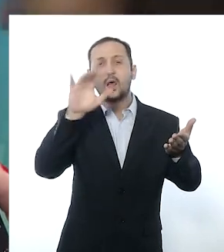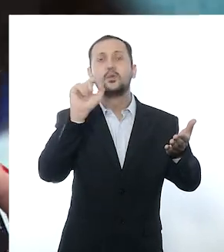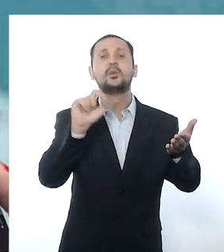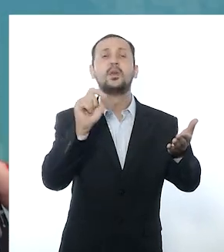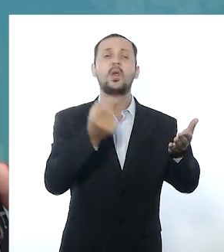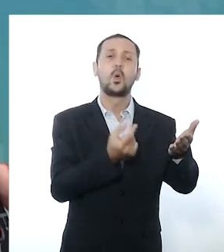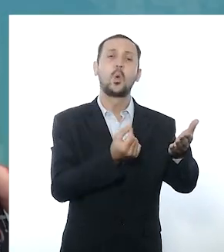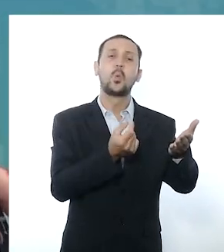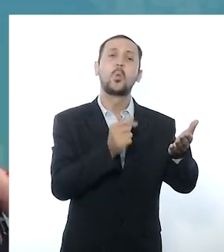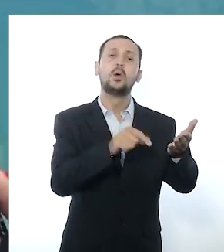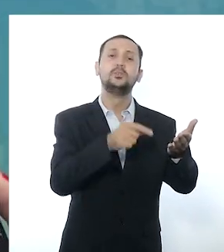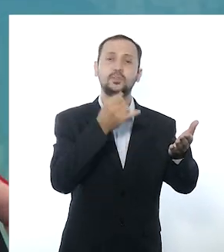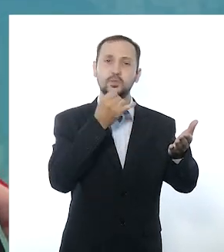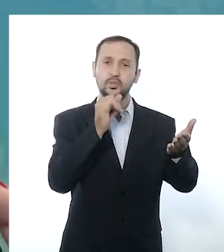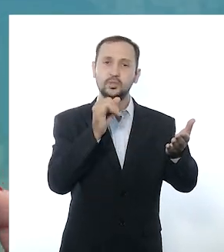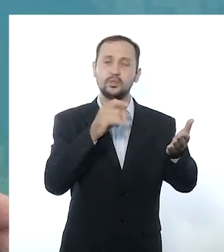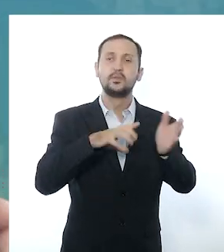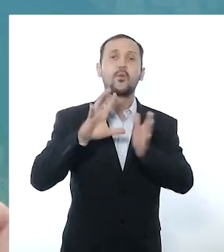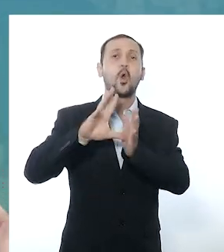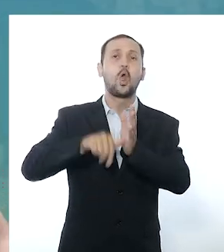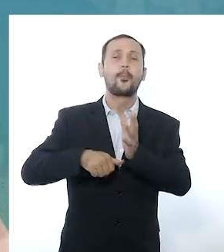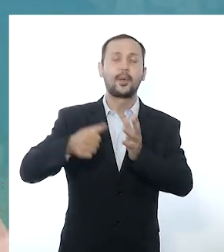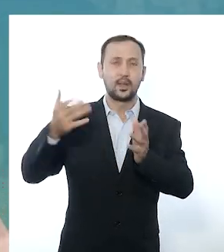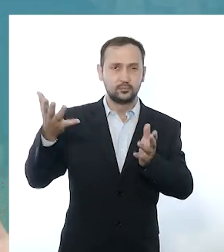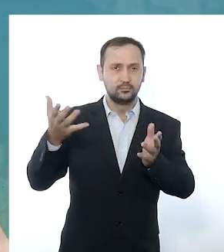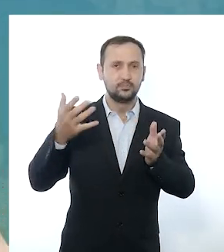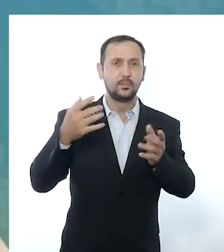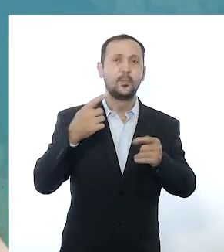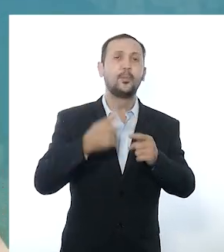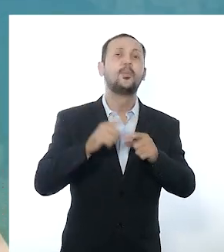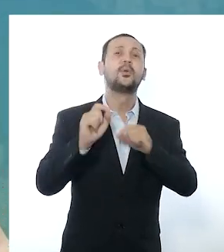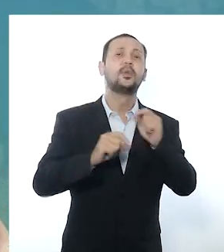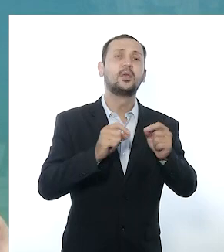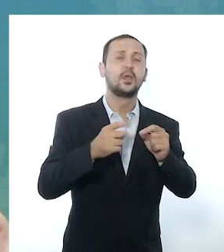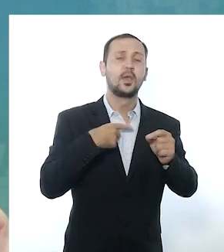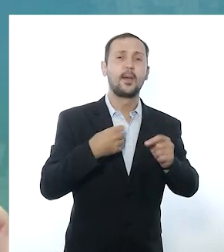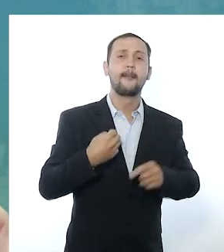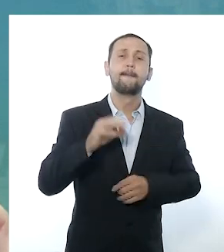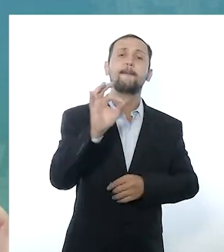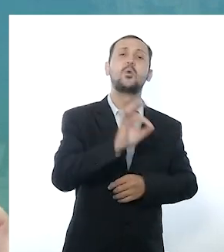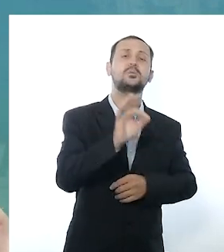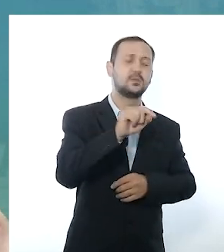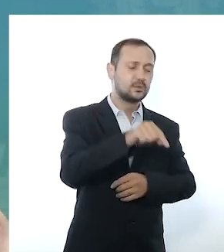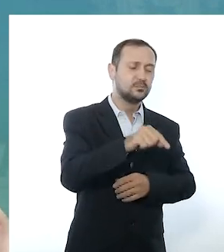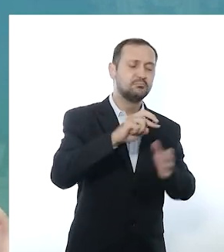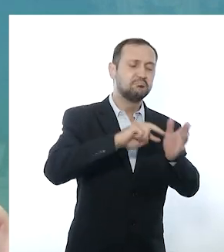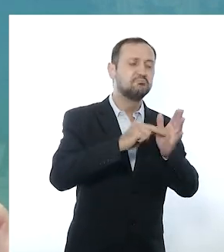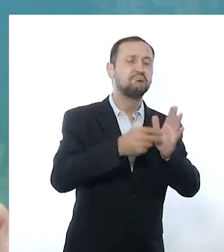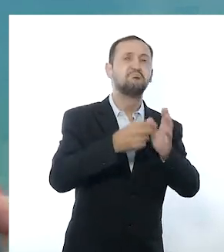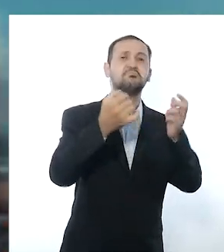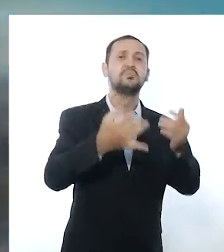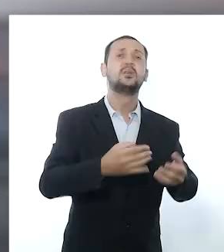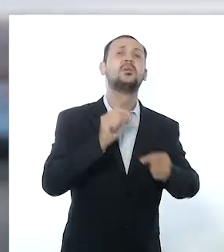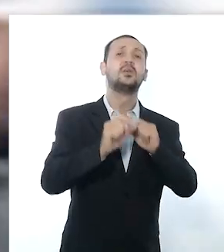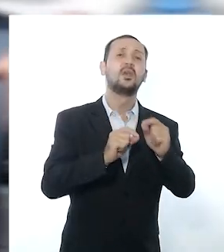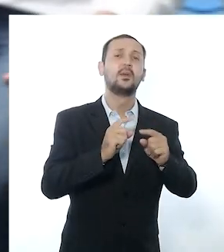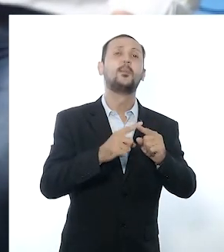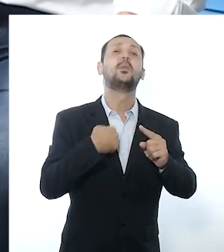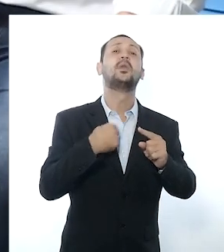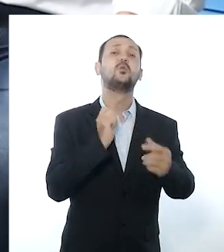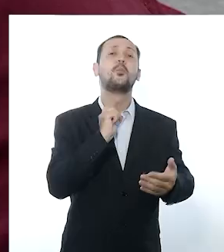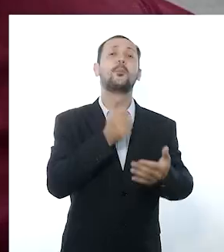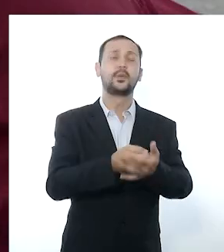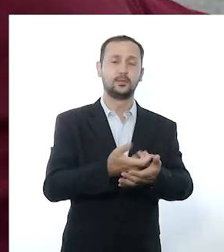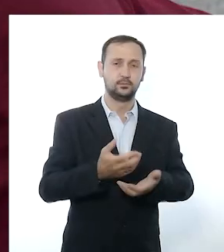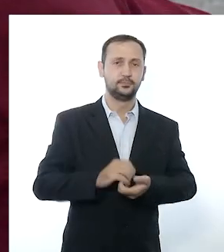de energia foi furtado, o que esses percentuais significam na conta final da energia.